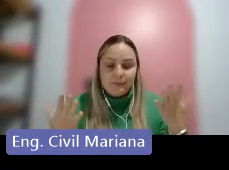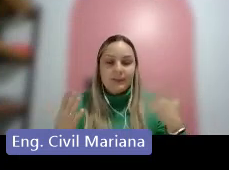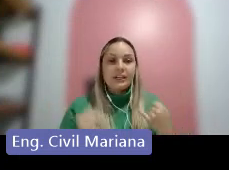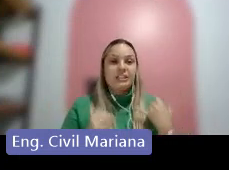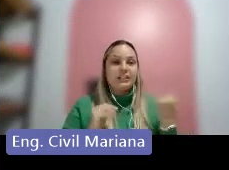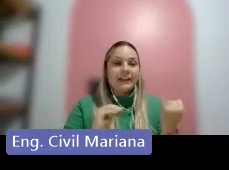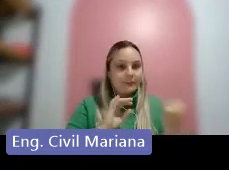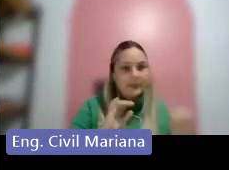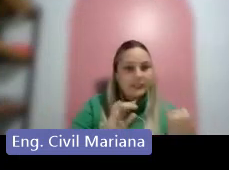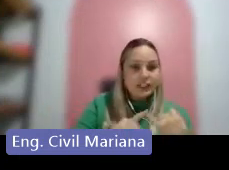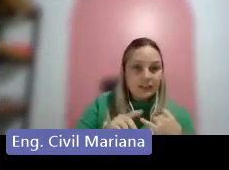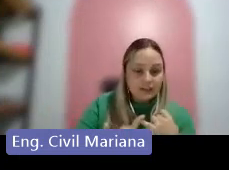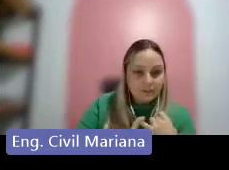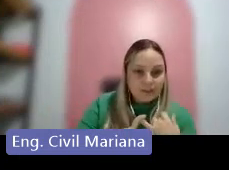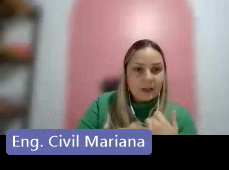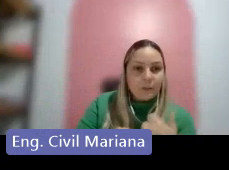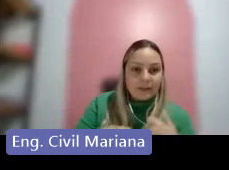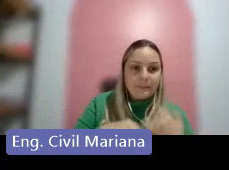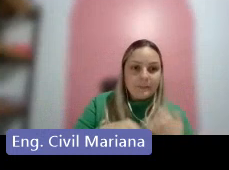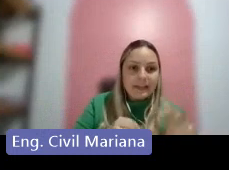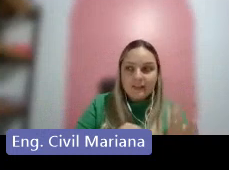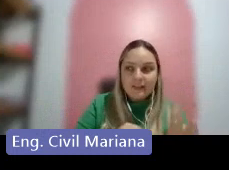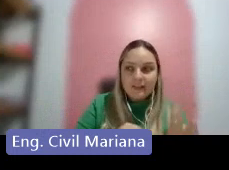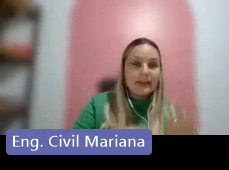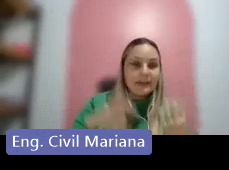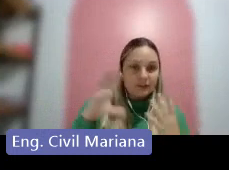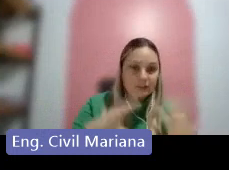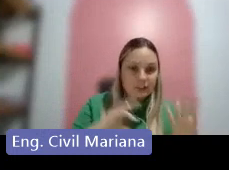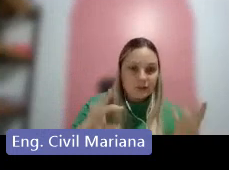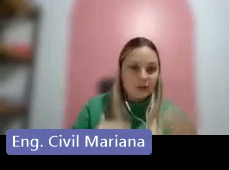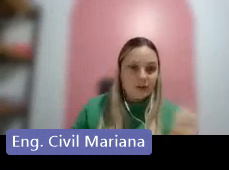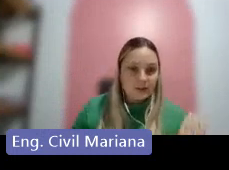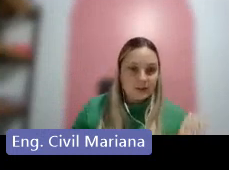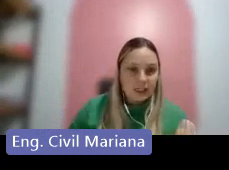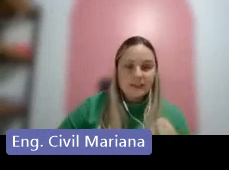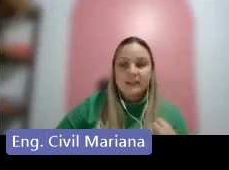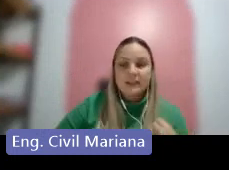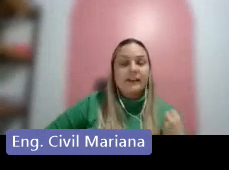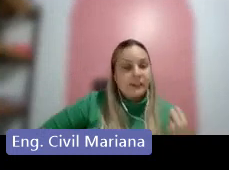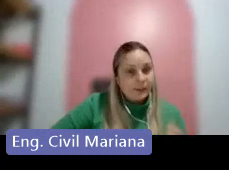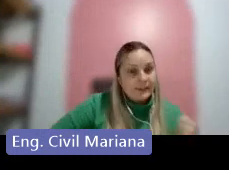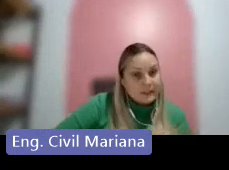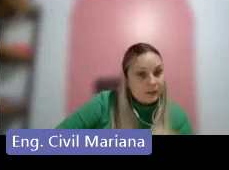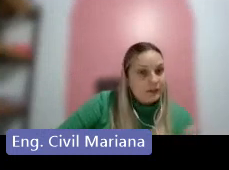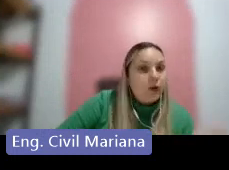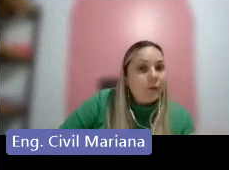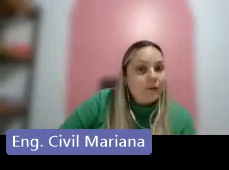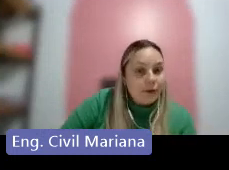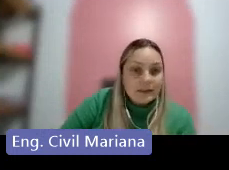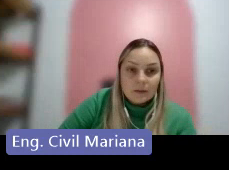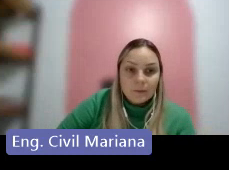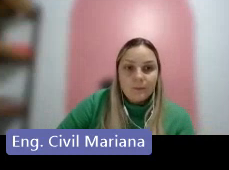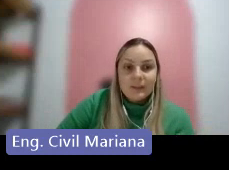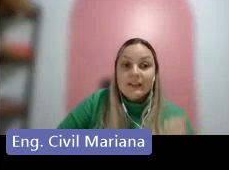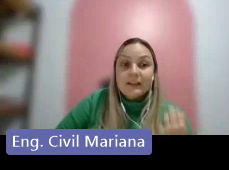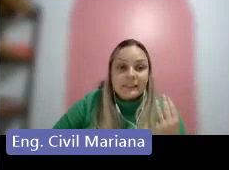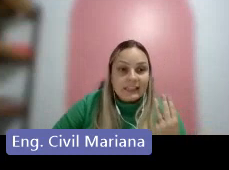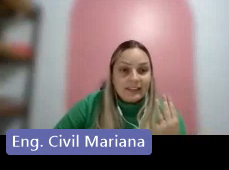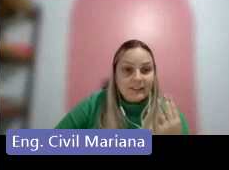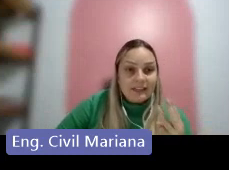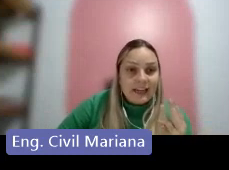gente leva? A gente leva a prancheta, porque apesar de levar o tablet onde a gente coloca as medidas, a gente precisa anotar alguma